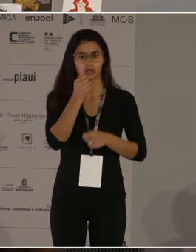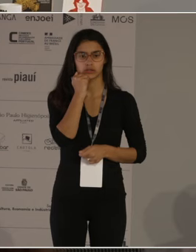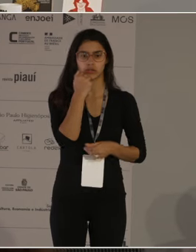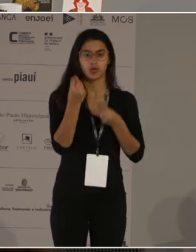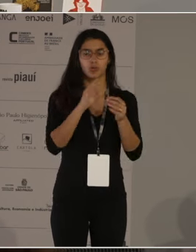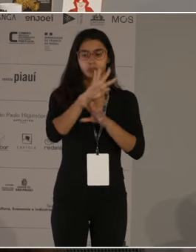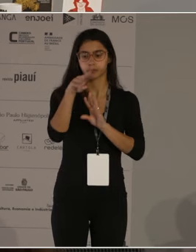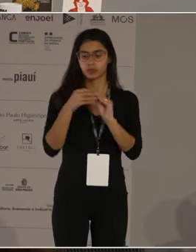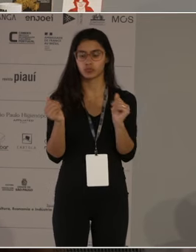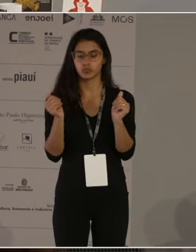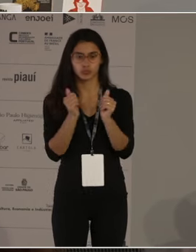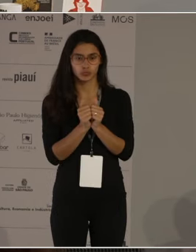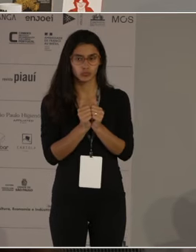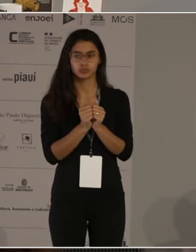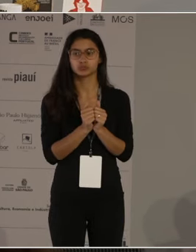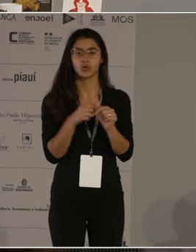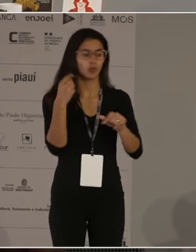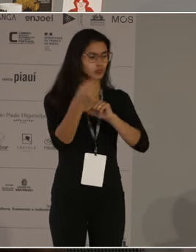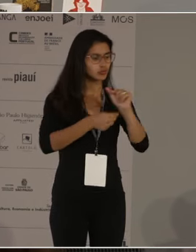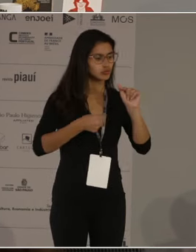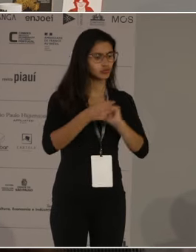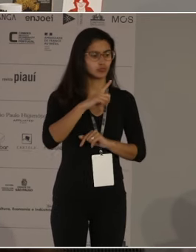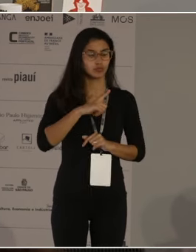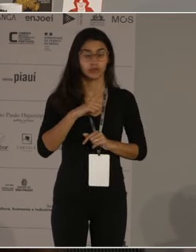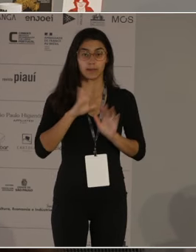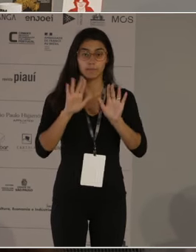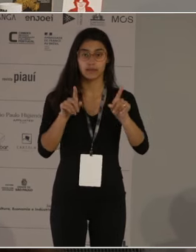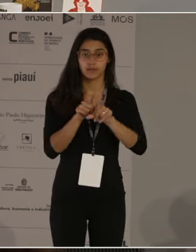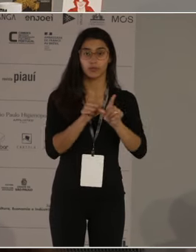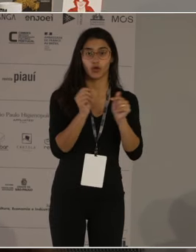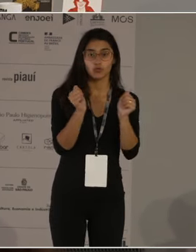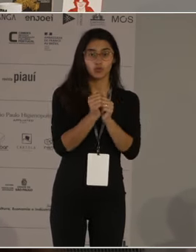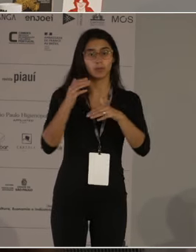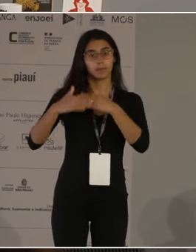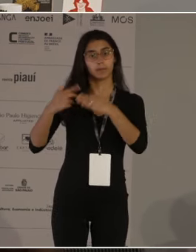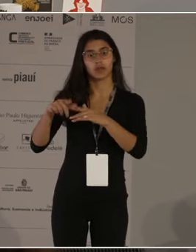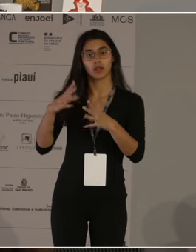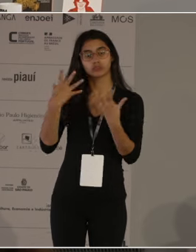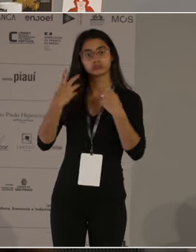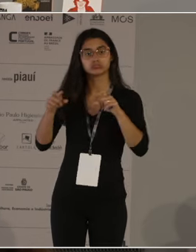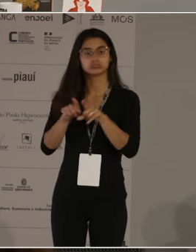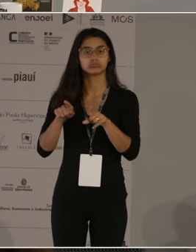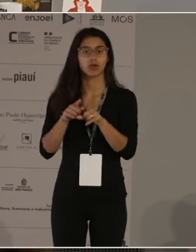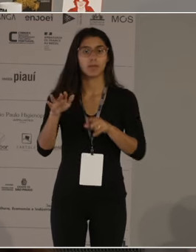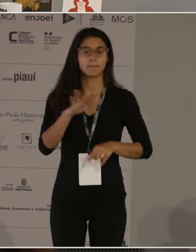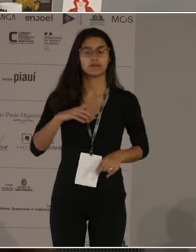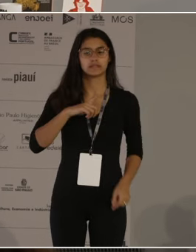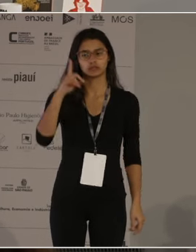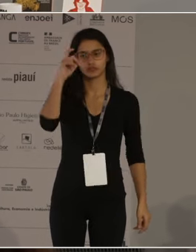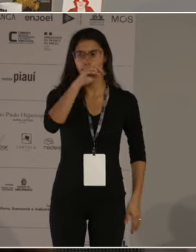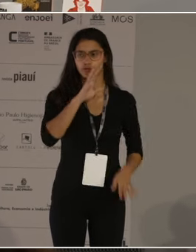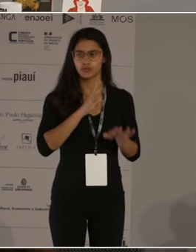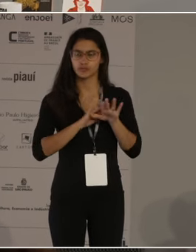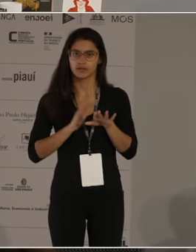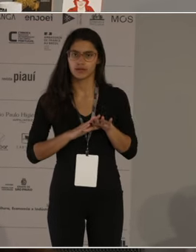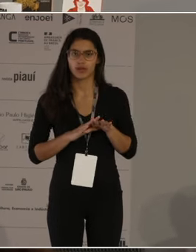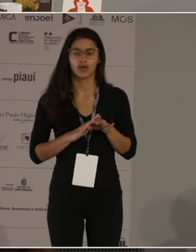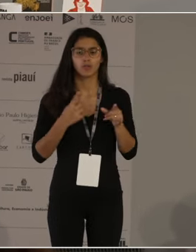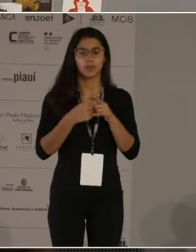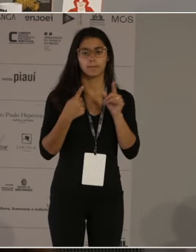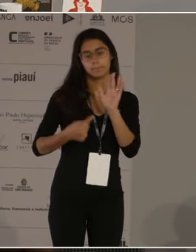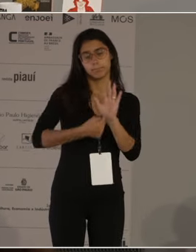conciliar a objetividade por um lado, mas tomar partido e assumir um lado por outro? Foi muito difícil fazer isso? Foi a